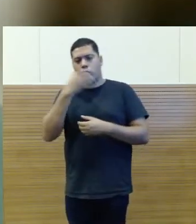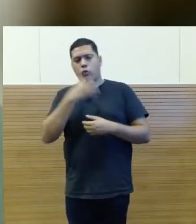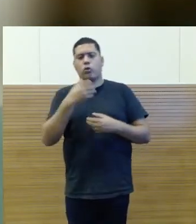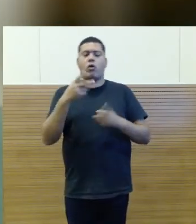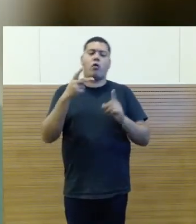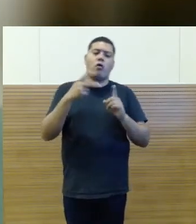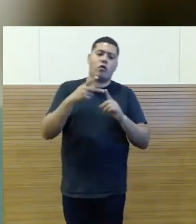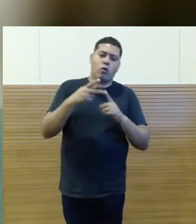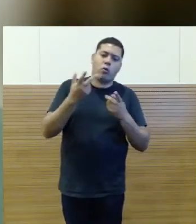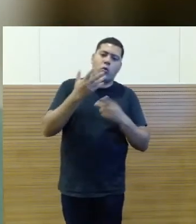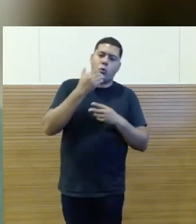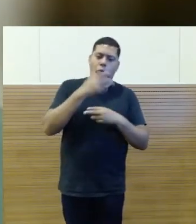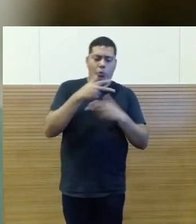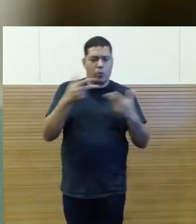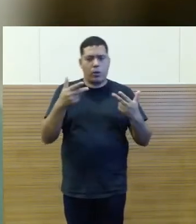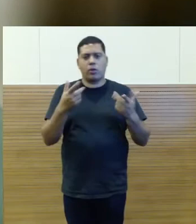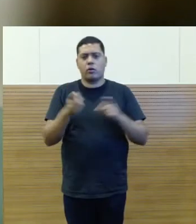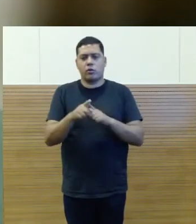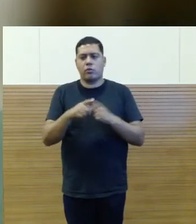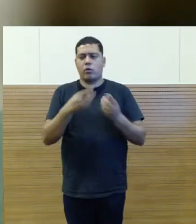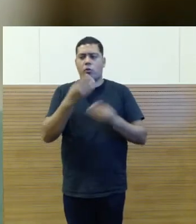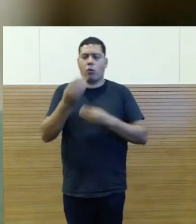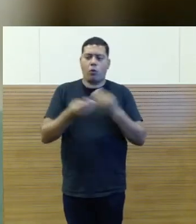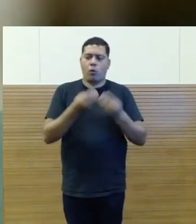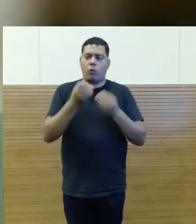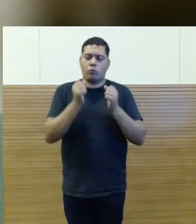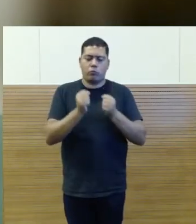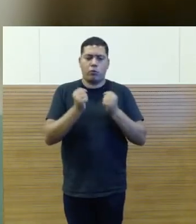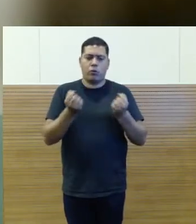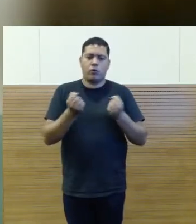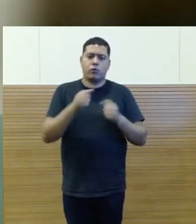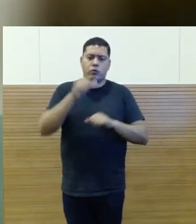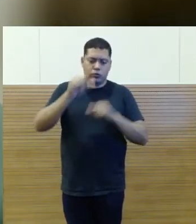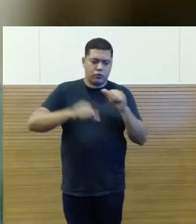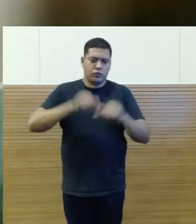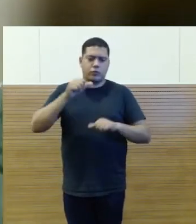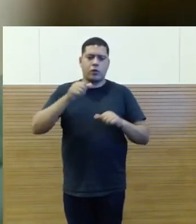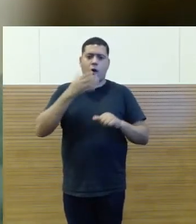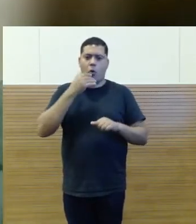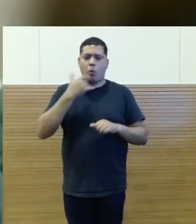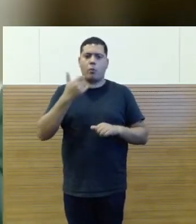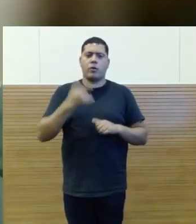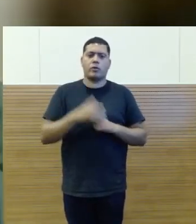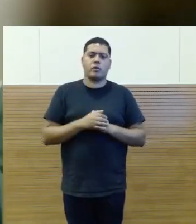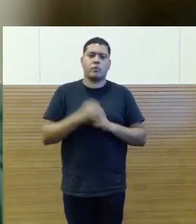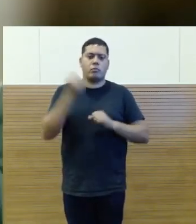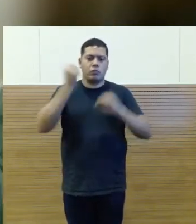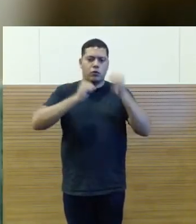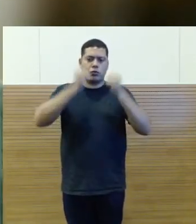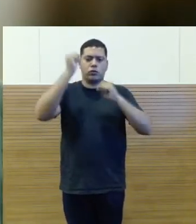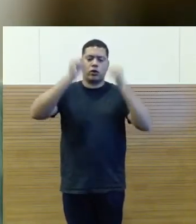pode impulsionar os guias alimentares, né, e os alimentos in natura e minimamente processados.